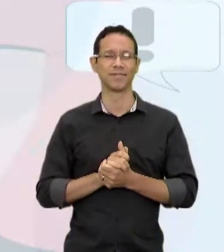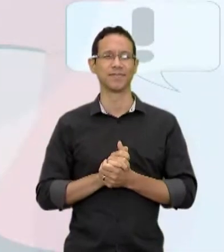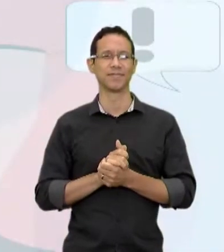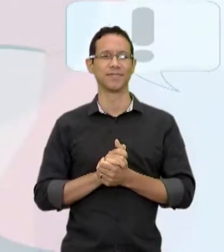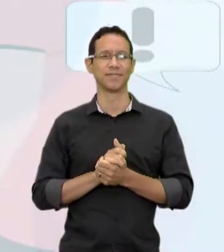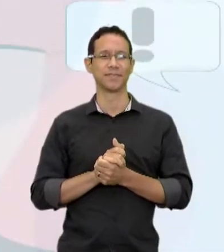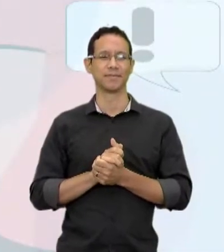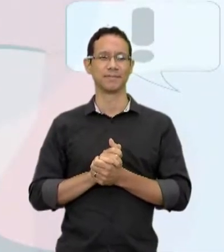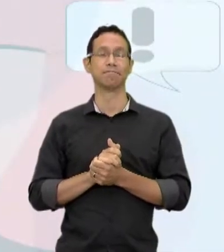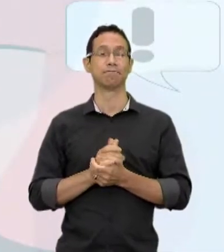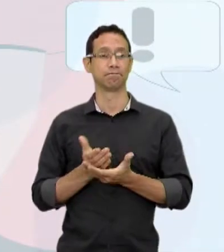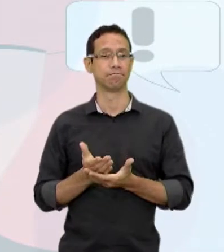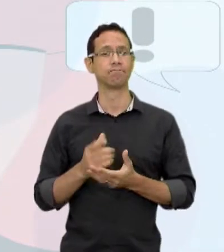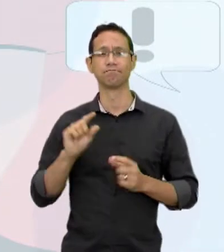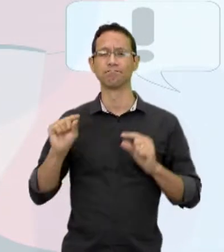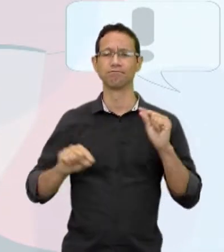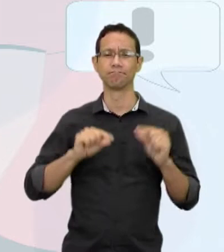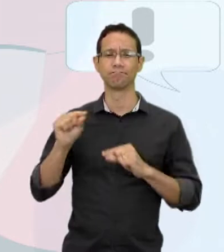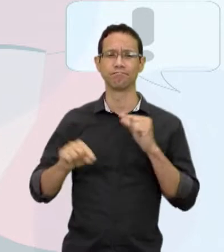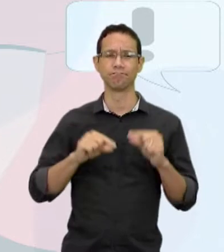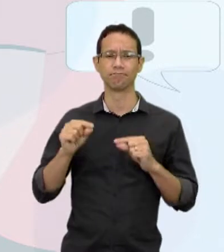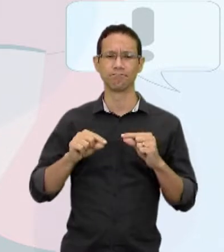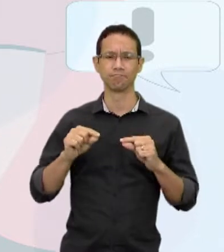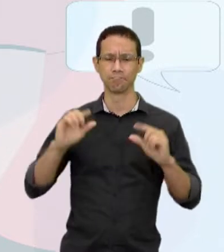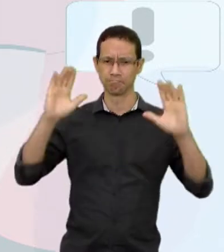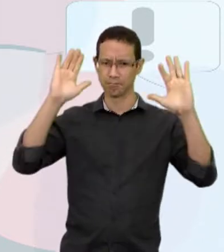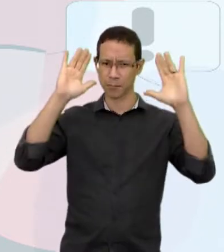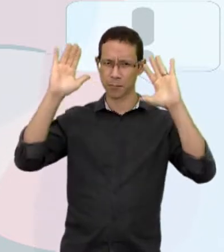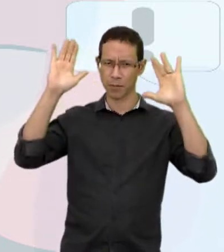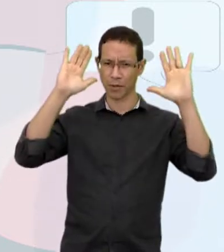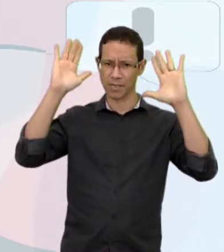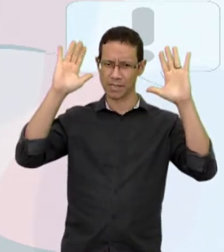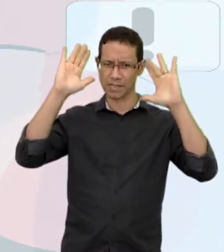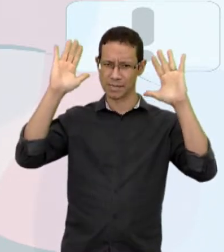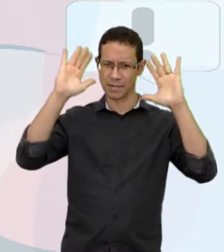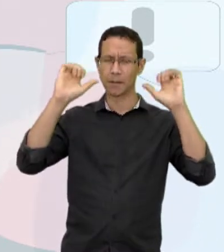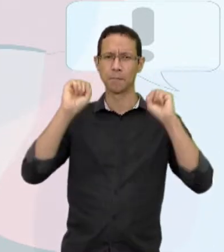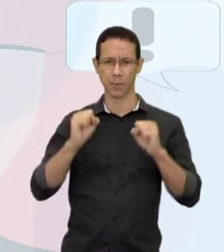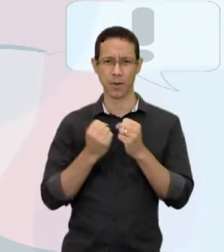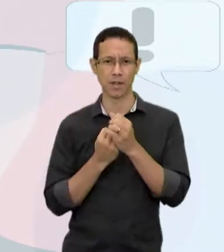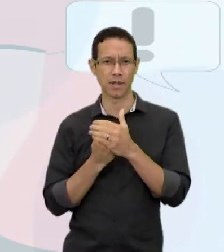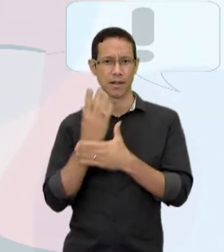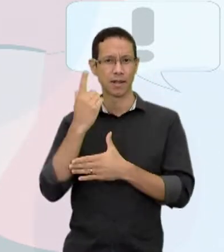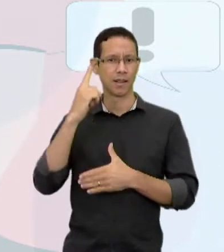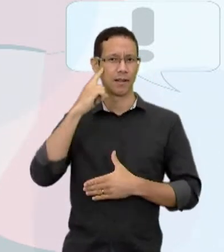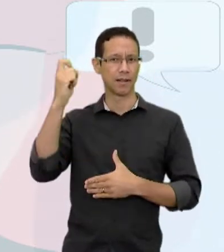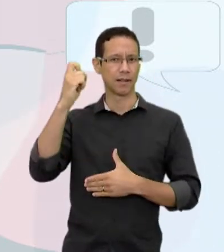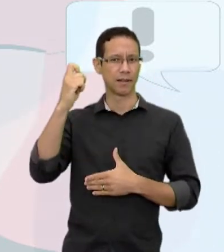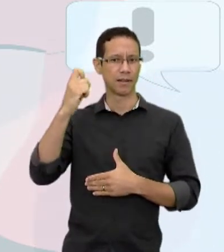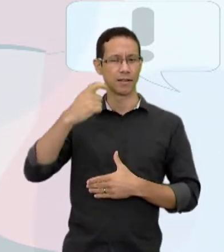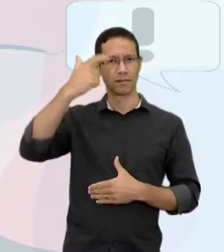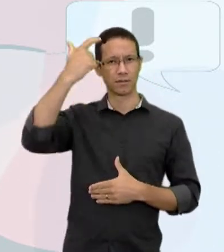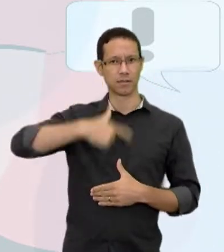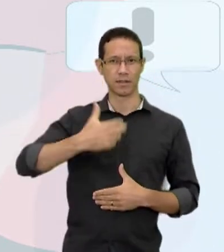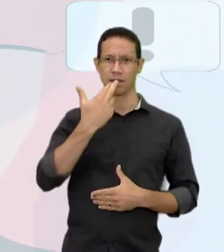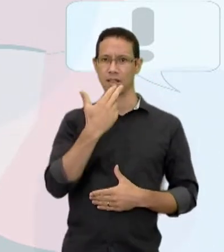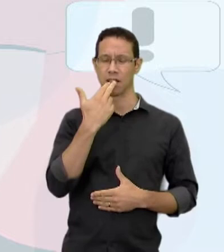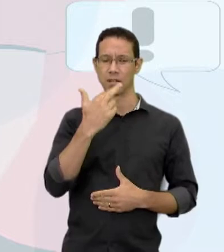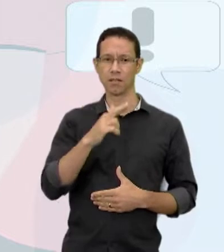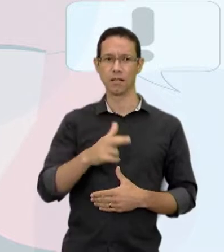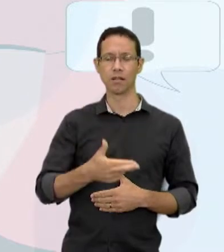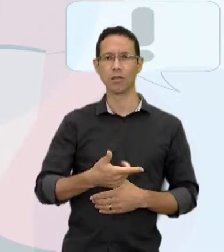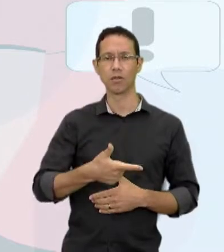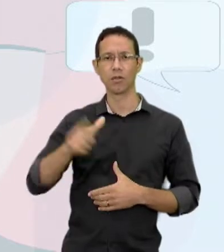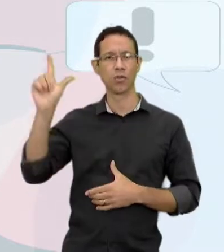Então, o que será que é... Cria hipóteses, né? Que hipóteses podemos criar para a ideia de ser poliglota na